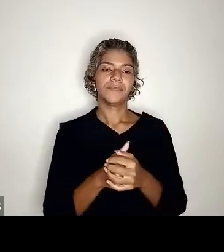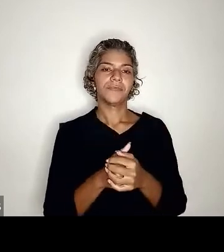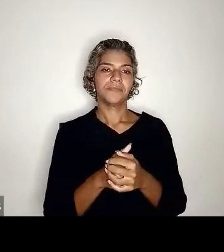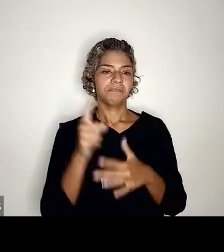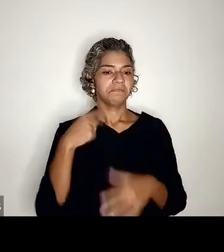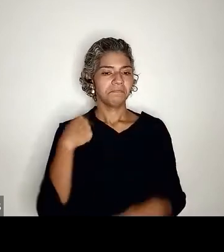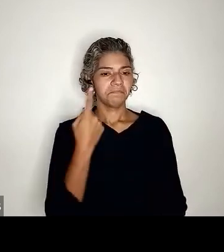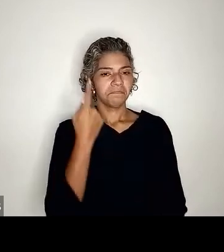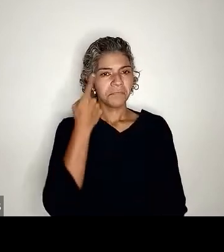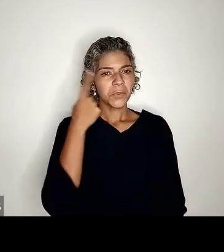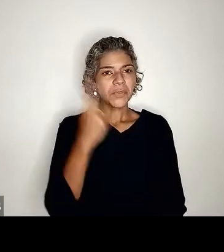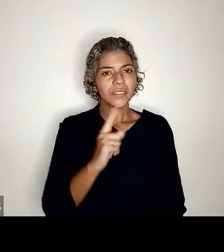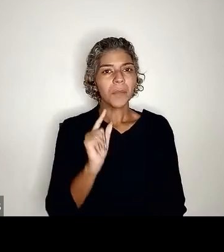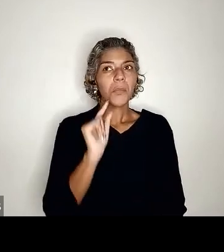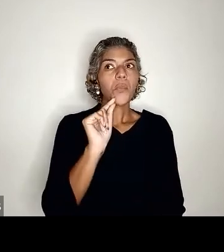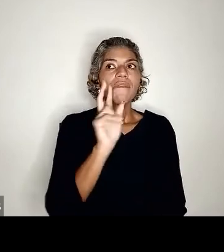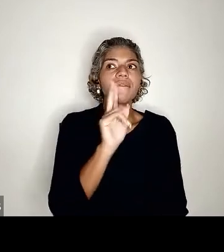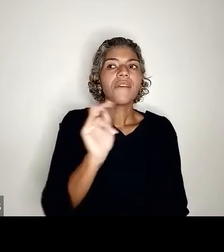né,